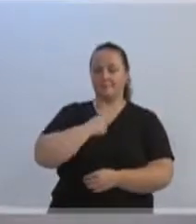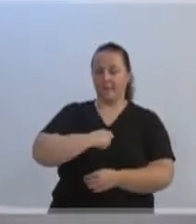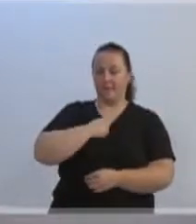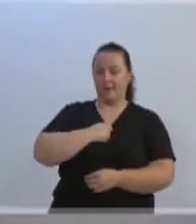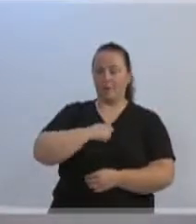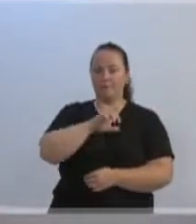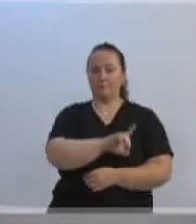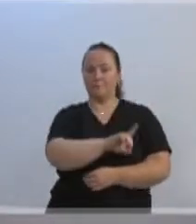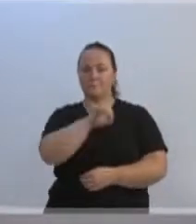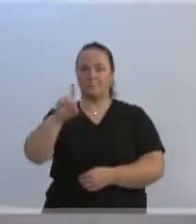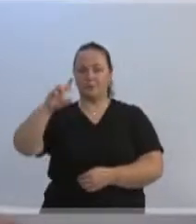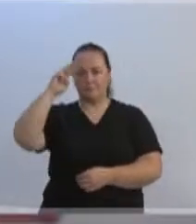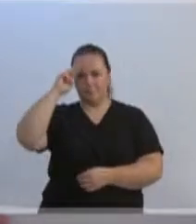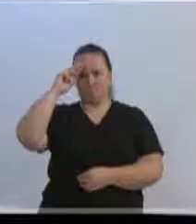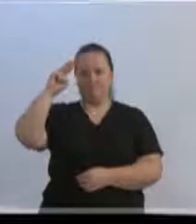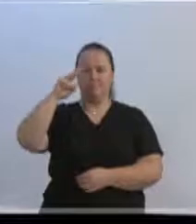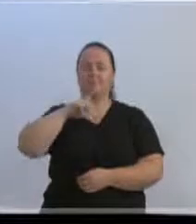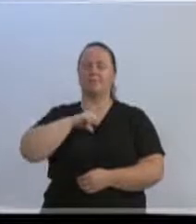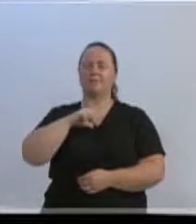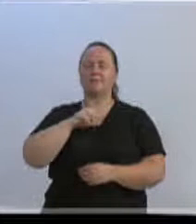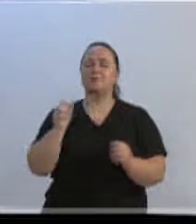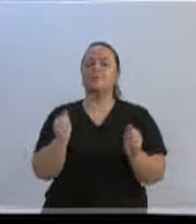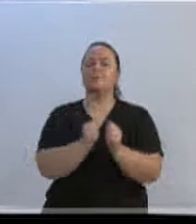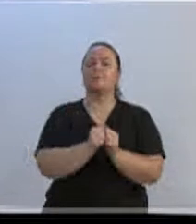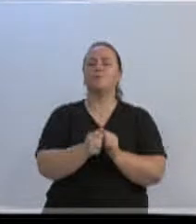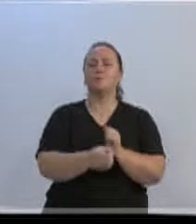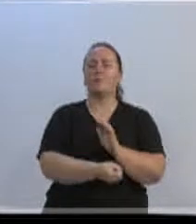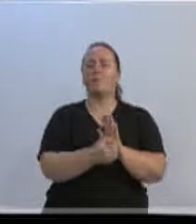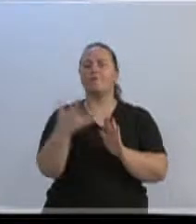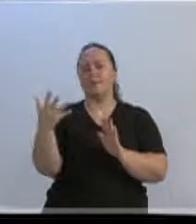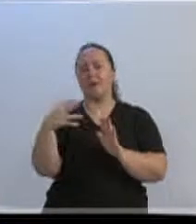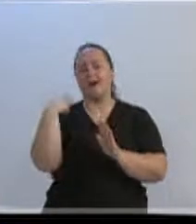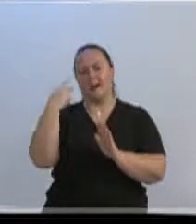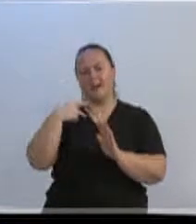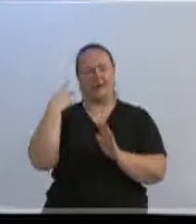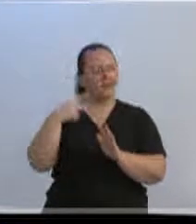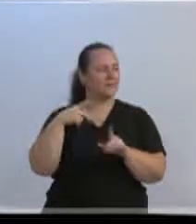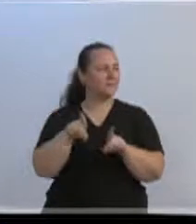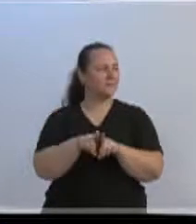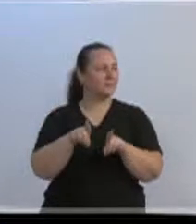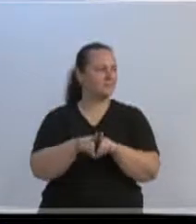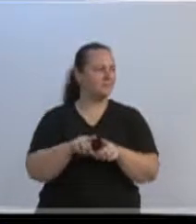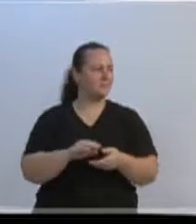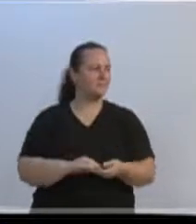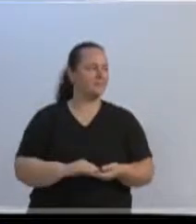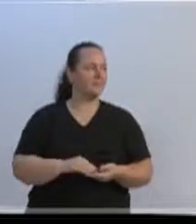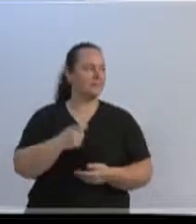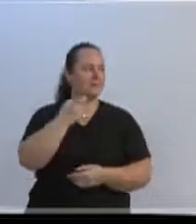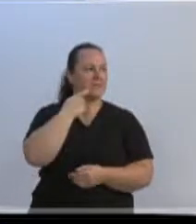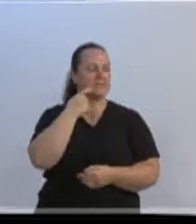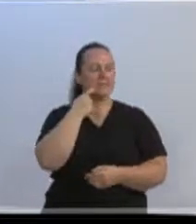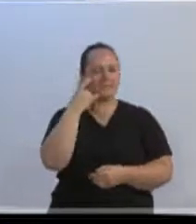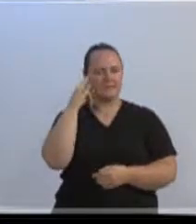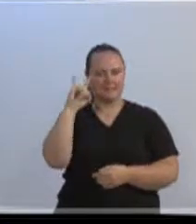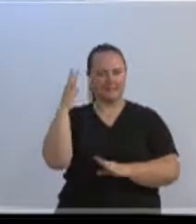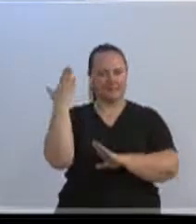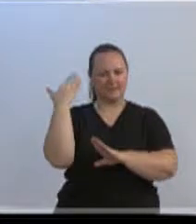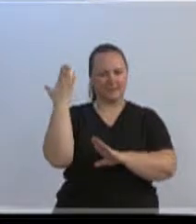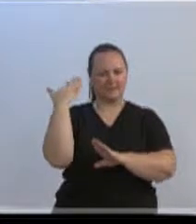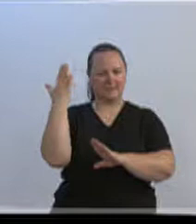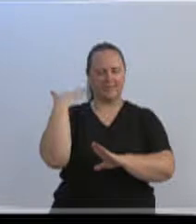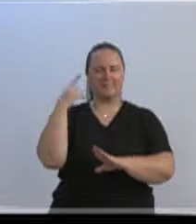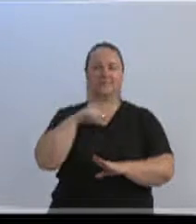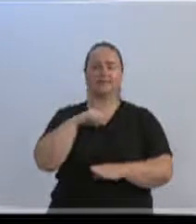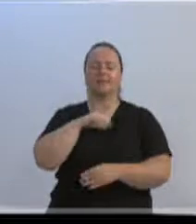o dia dos soldados tivemos com vários vereadores na a23 bem na última sexta feira nessa solenidade da formatura de seu